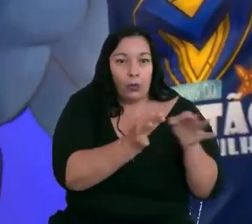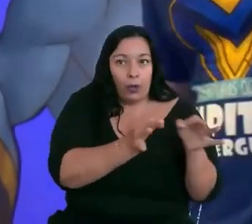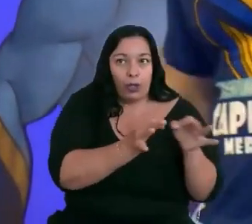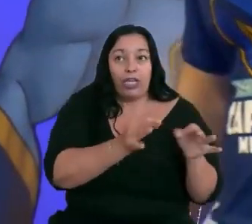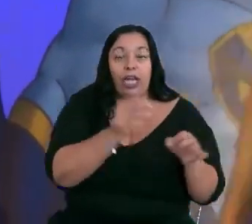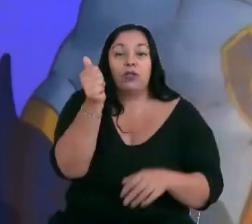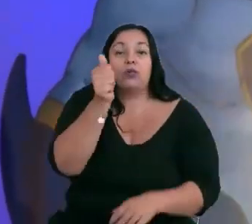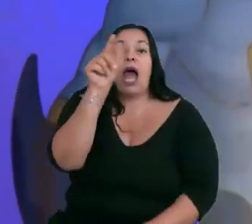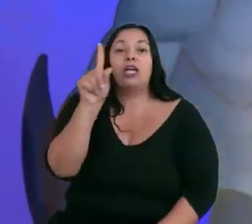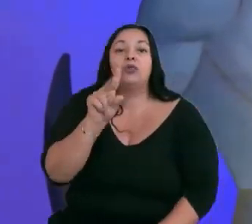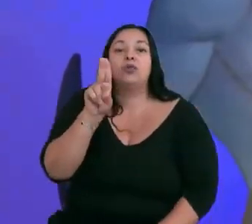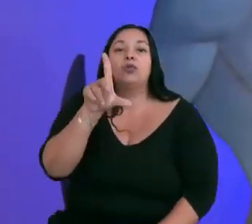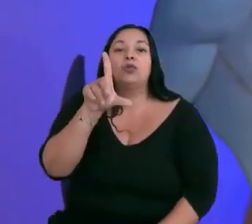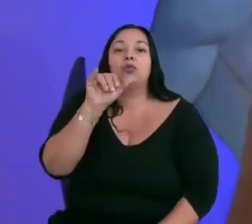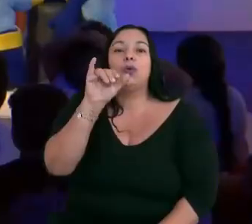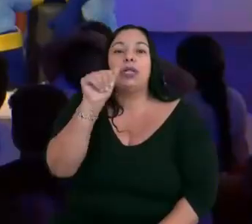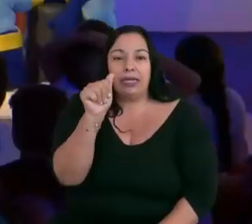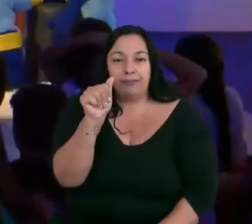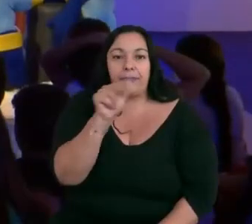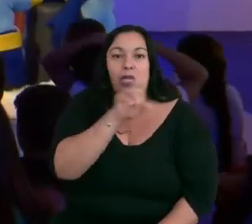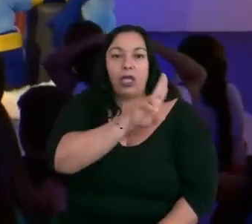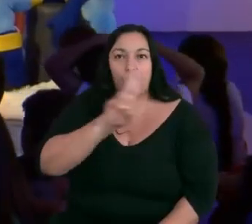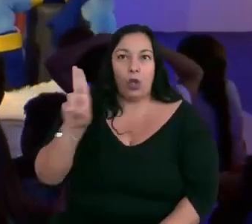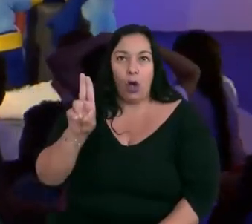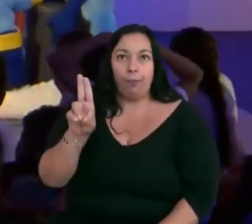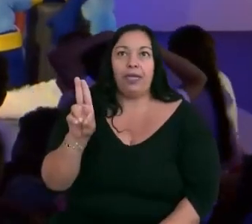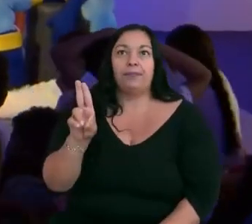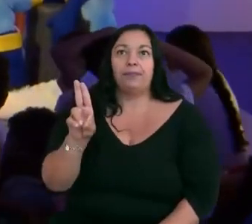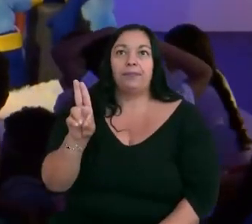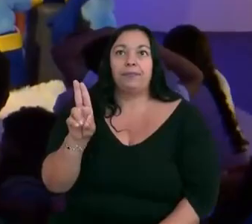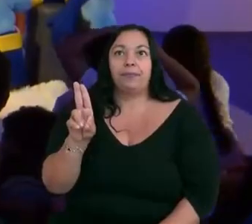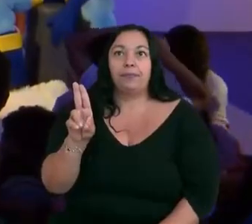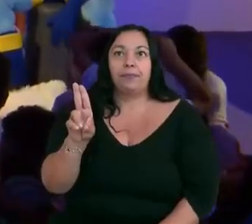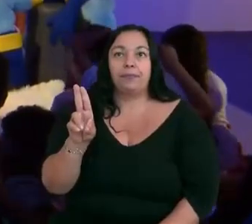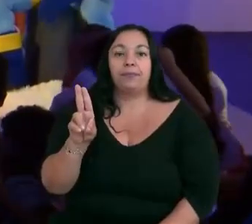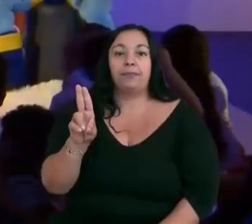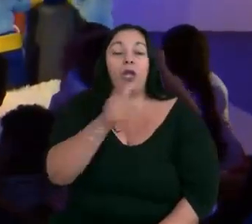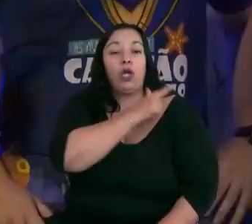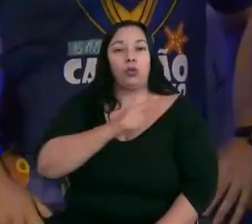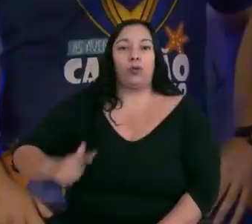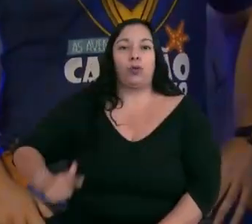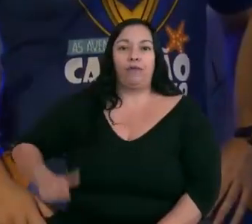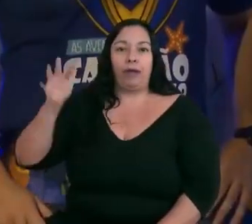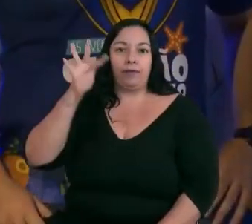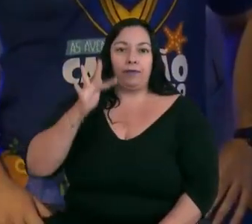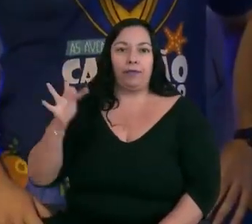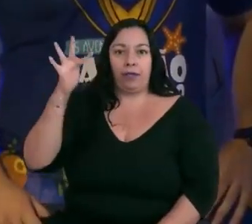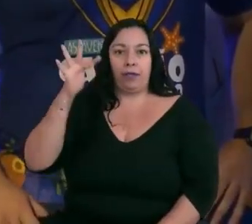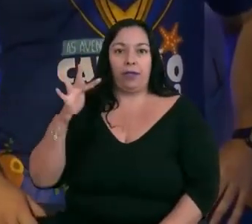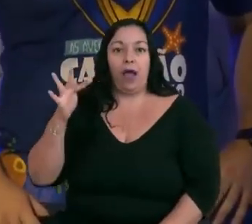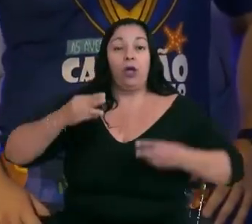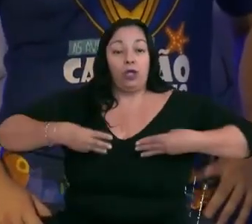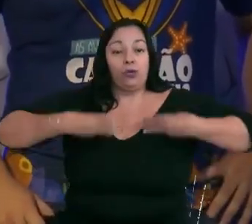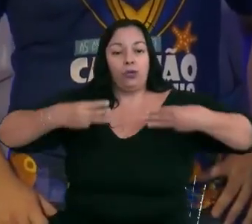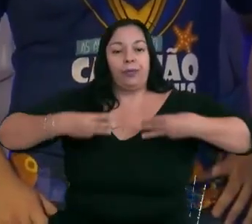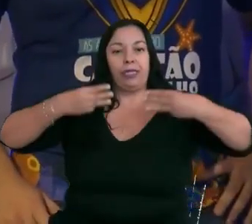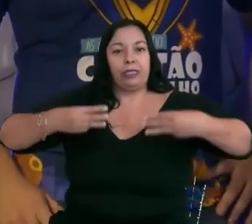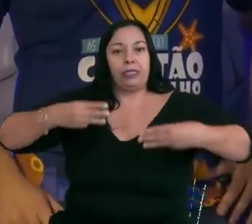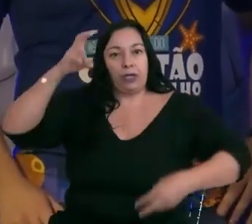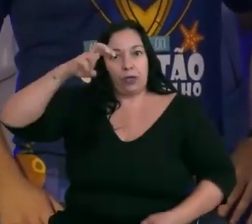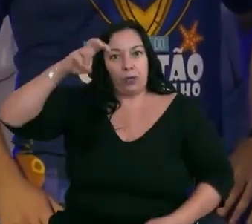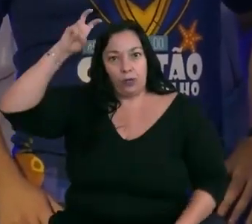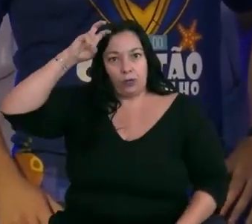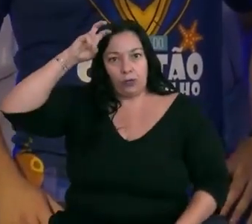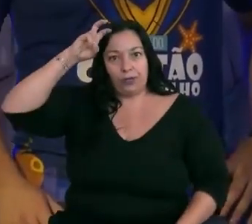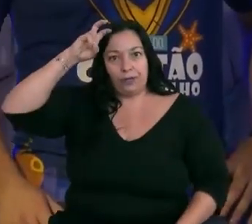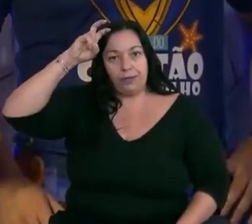a gente, em nome do Governo Federal, do Ministério da Cultura, a gente quer